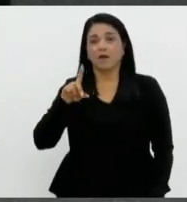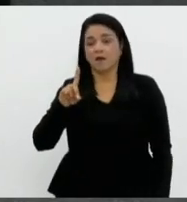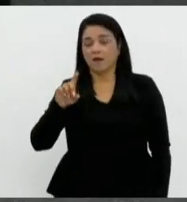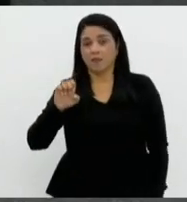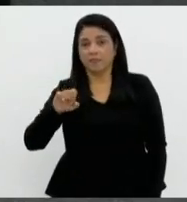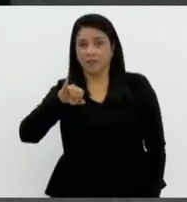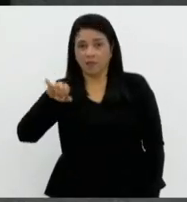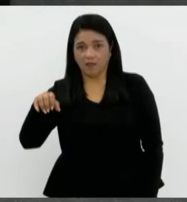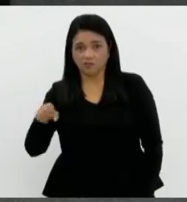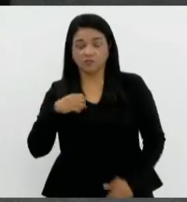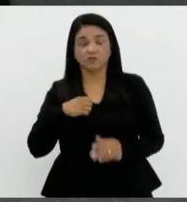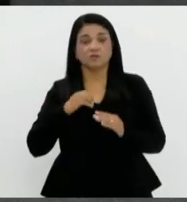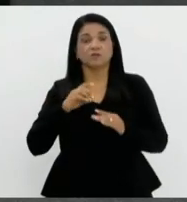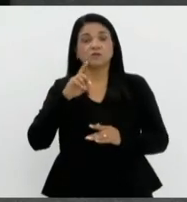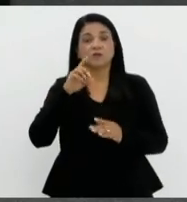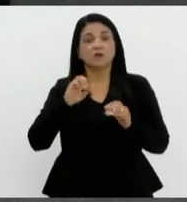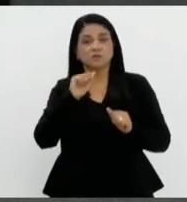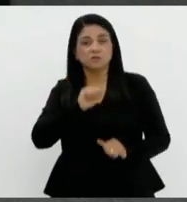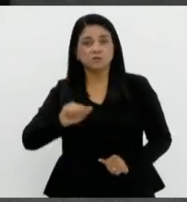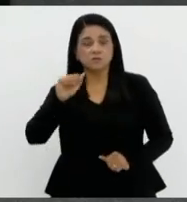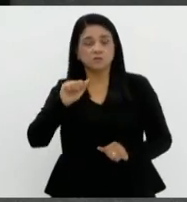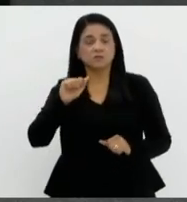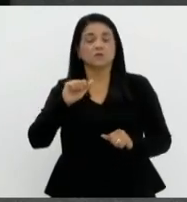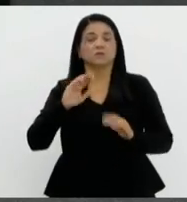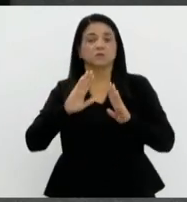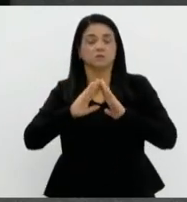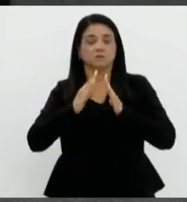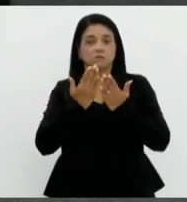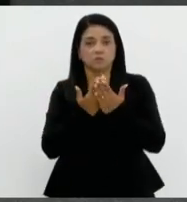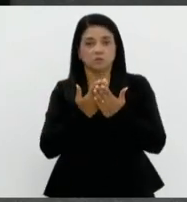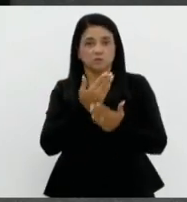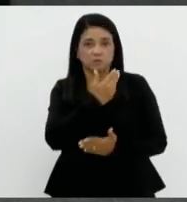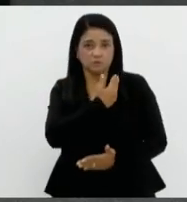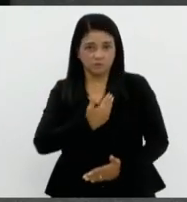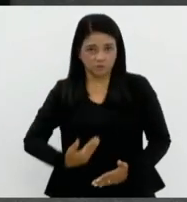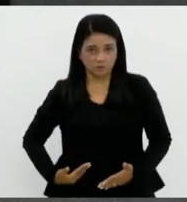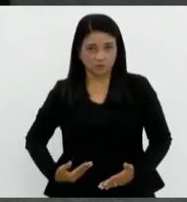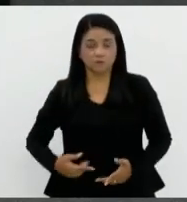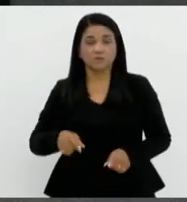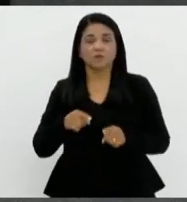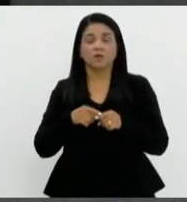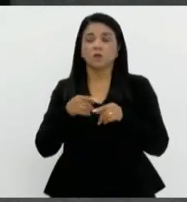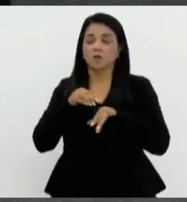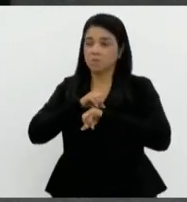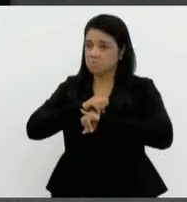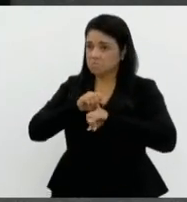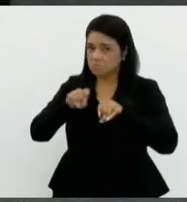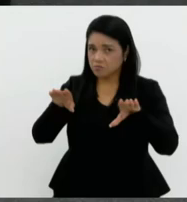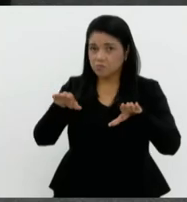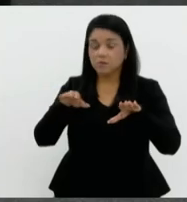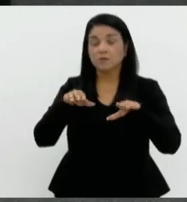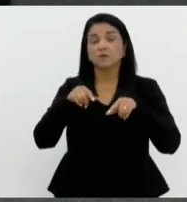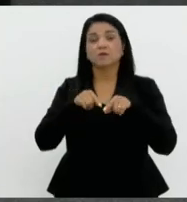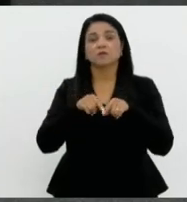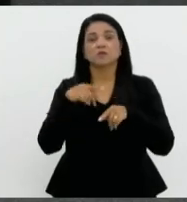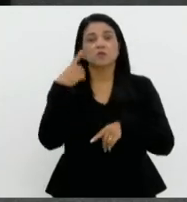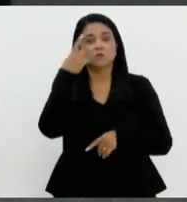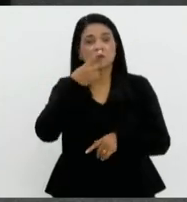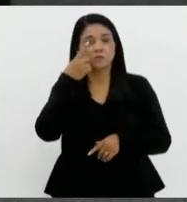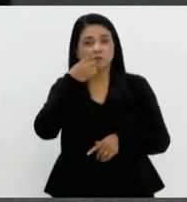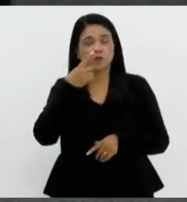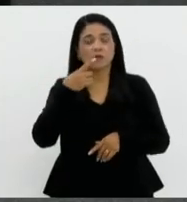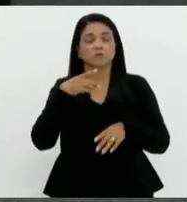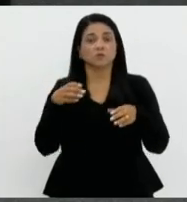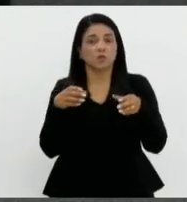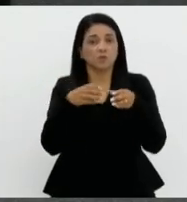Diretores das Escolas Públicas, que eu queria partilhar com Vossa Excelência, com os deputados, sobretudo os deputados da Comissão de